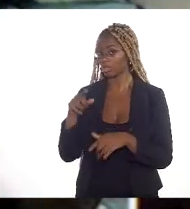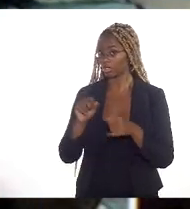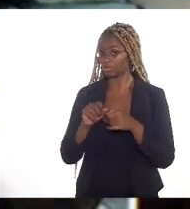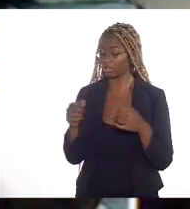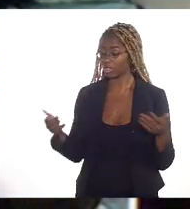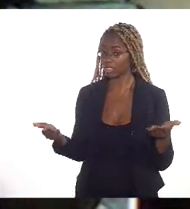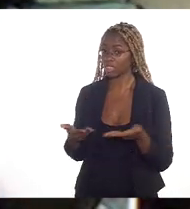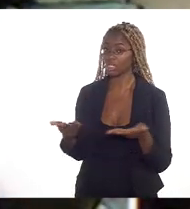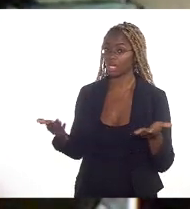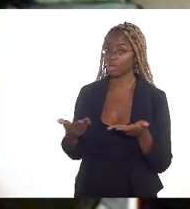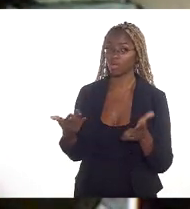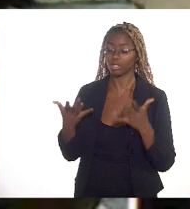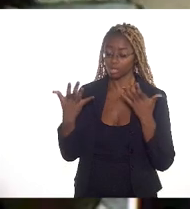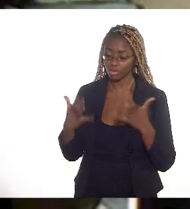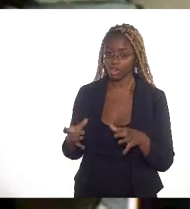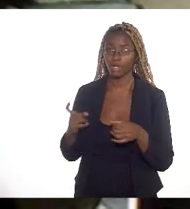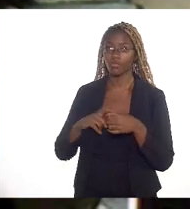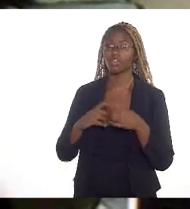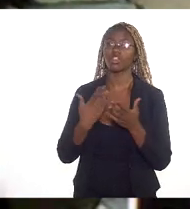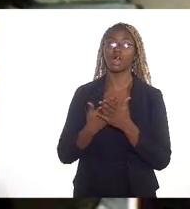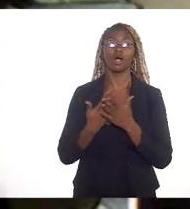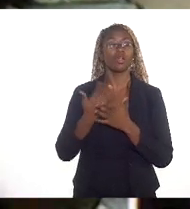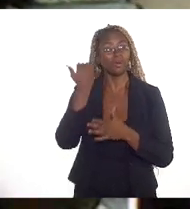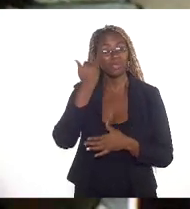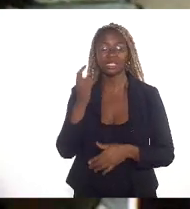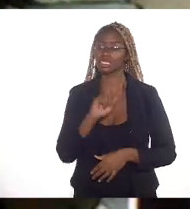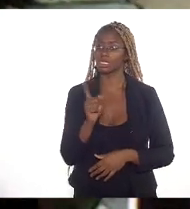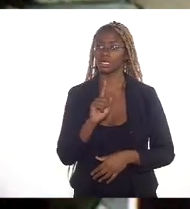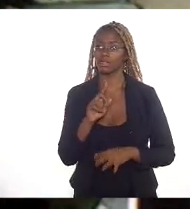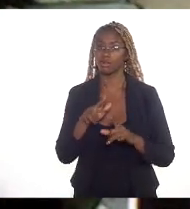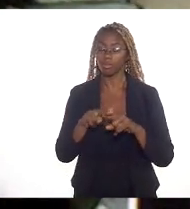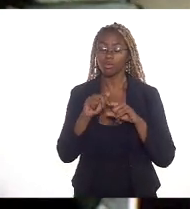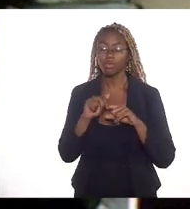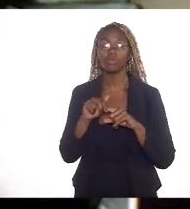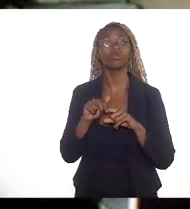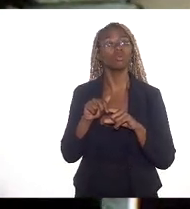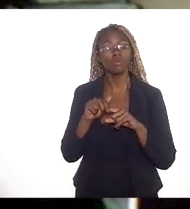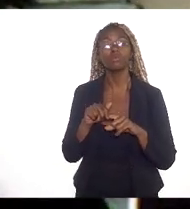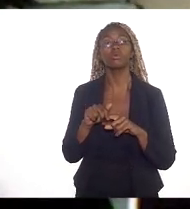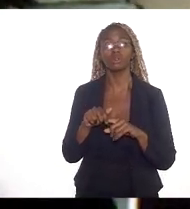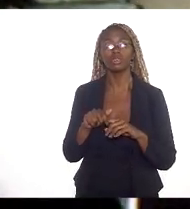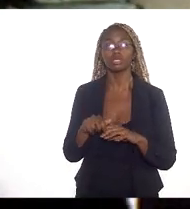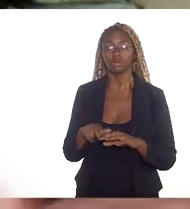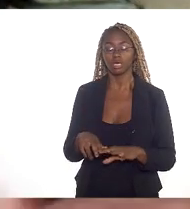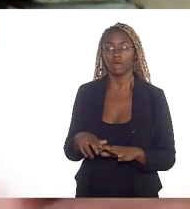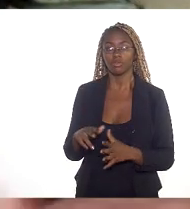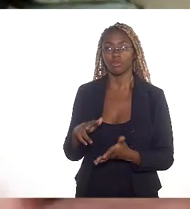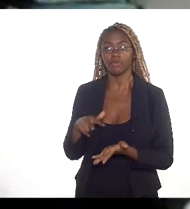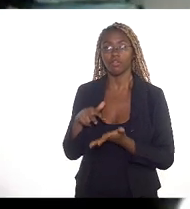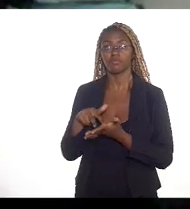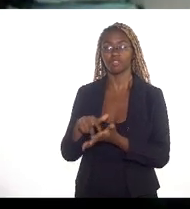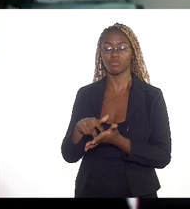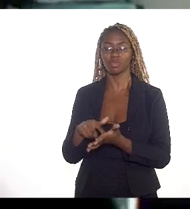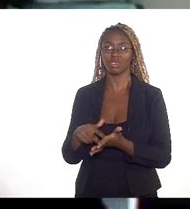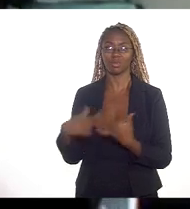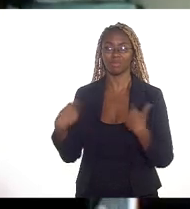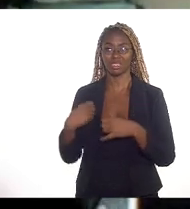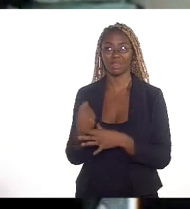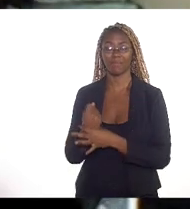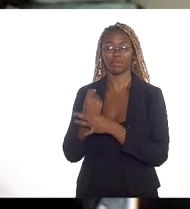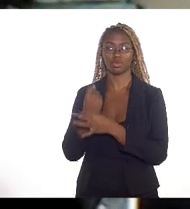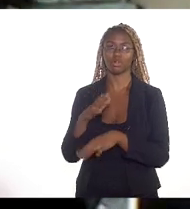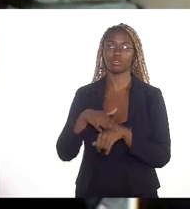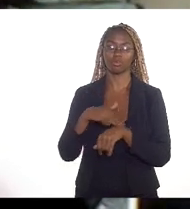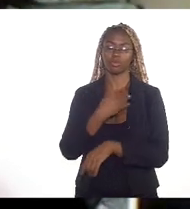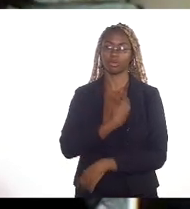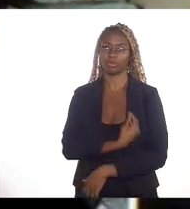momento. Então, num momento como esse, onde a educação se encontra numa encruzilhada entre o direito à vida e a garantia do próprio